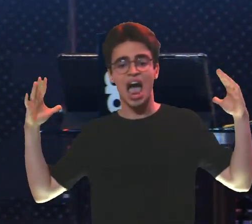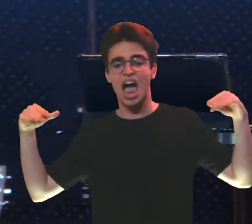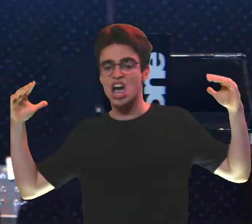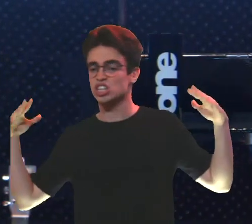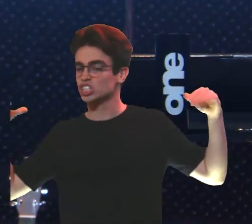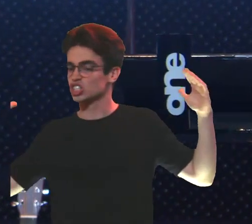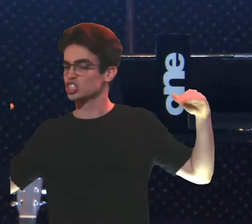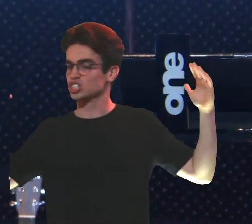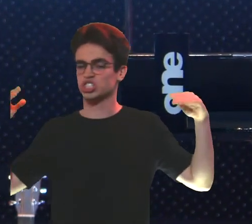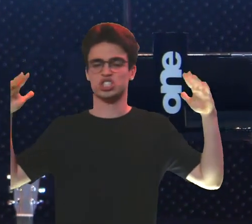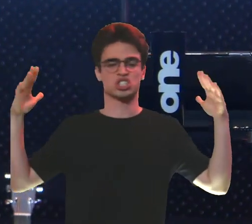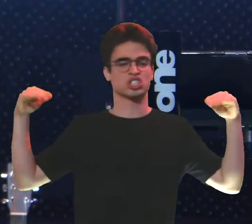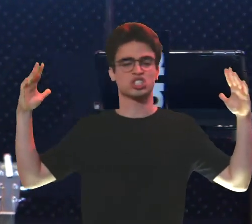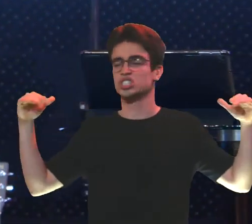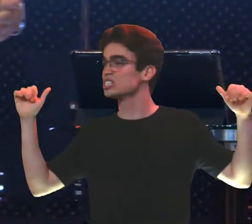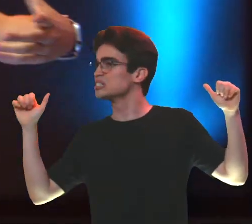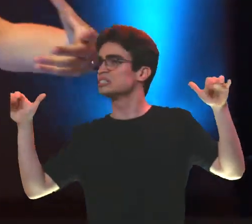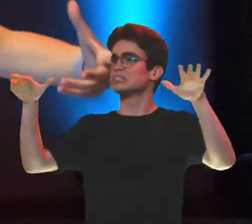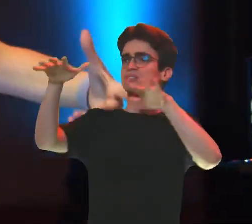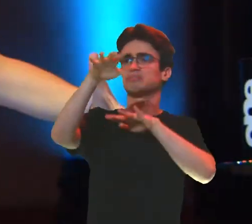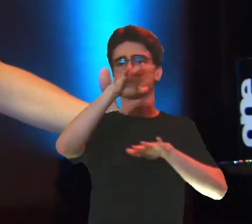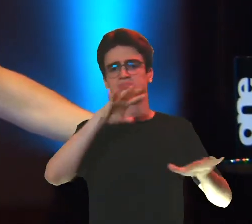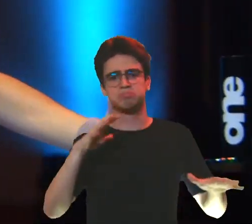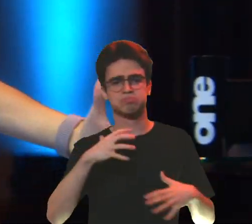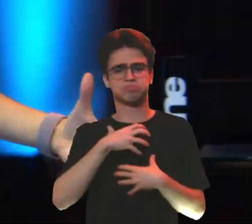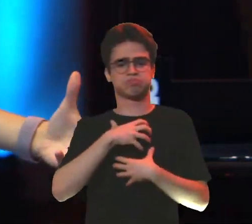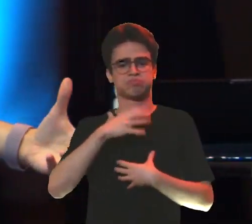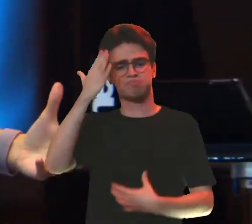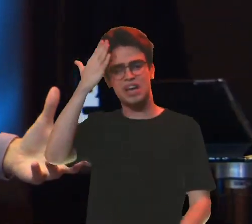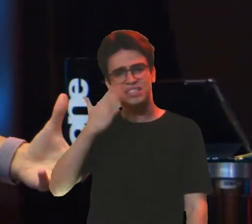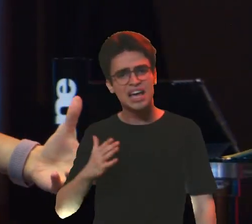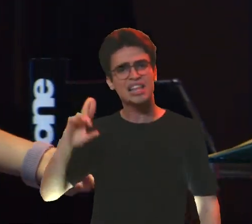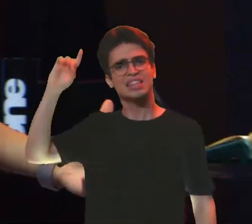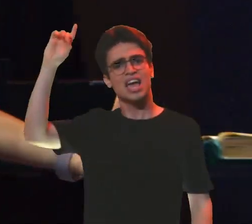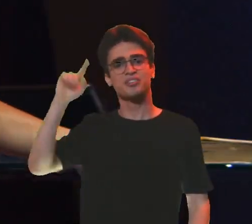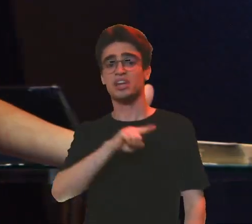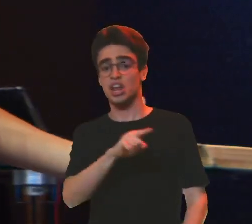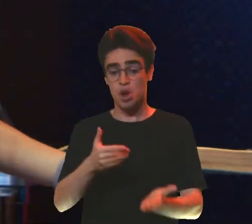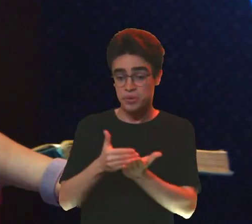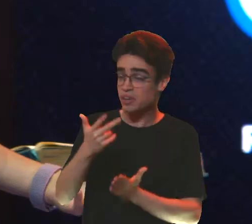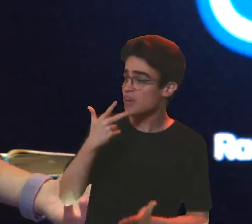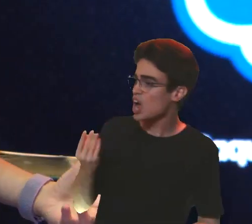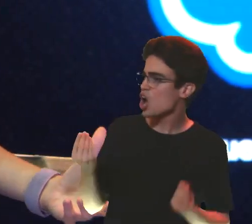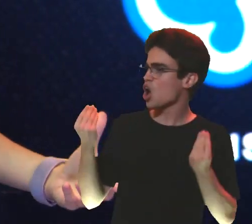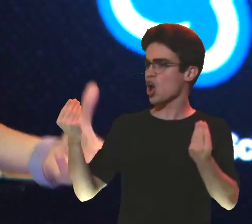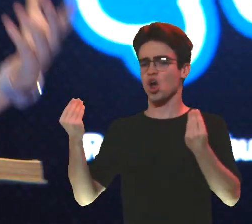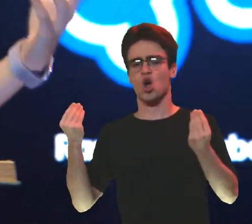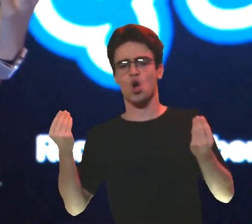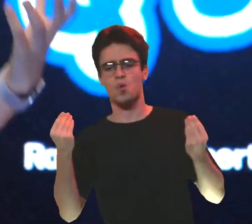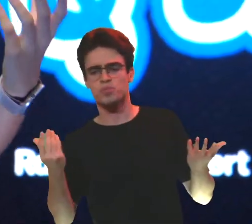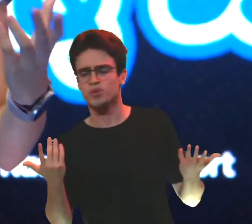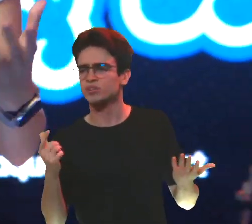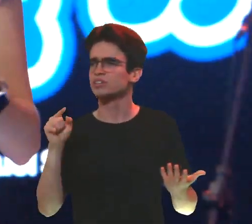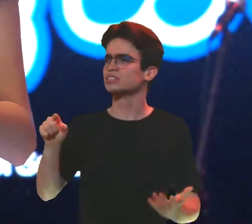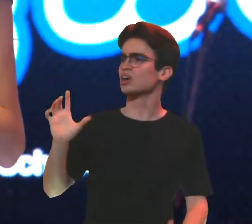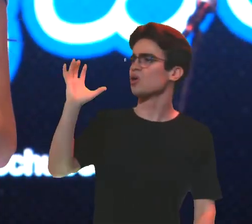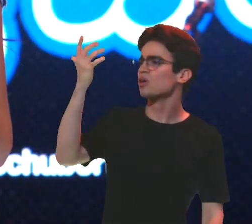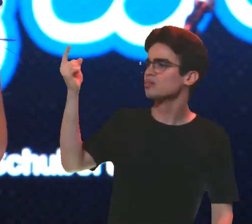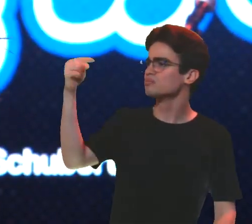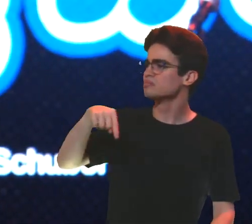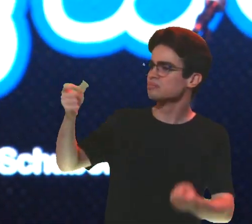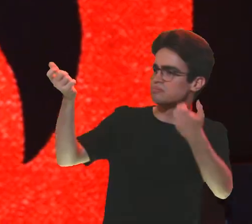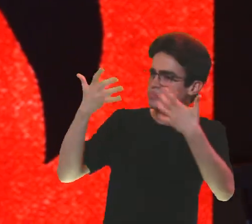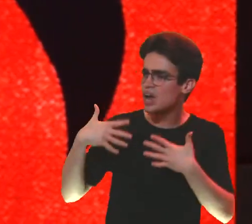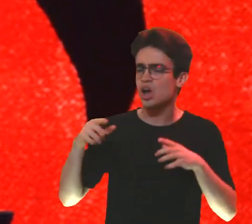naquele lugar. E eles começaram a sentir a presença de Deus. E eles começaram a falar, o que é isso? O que é que esses homens vieram